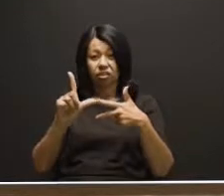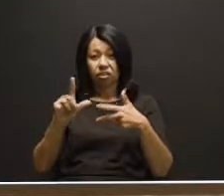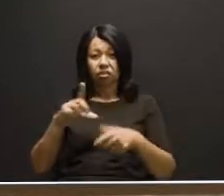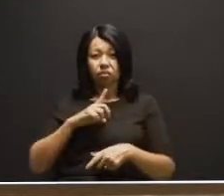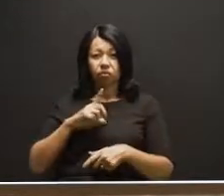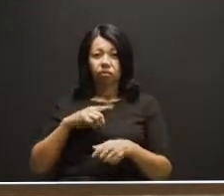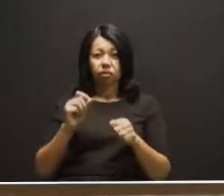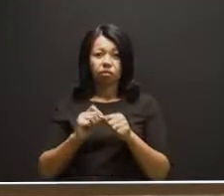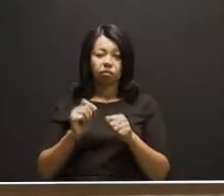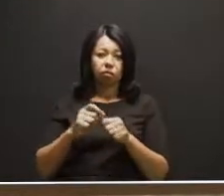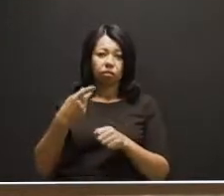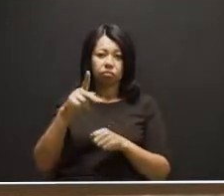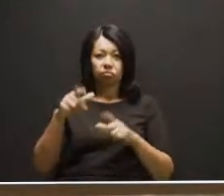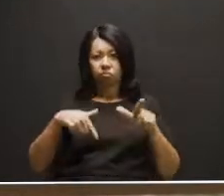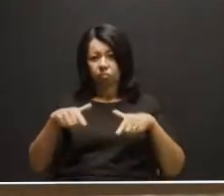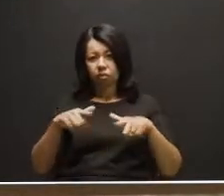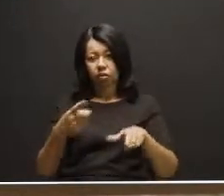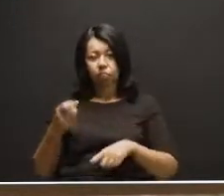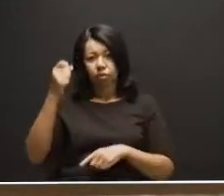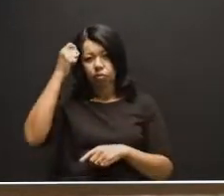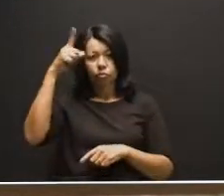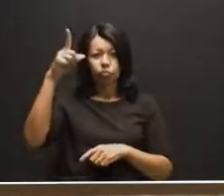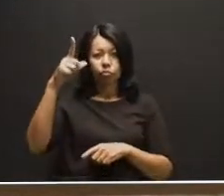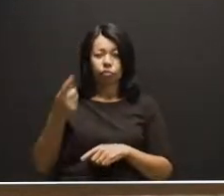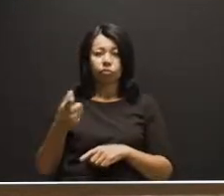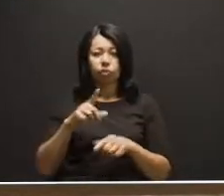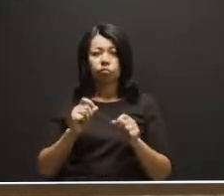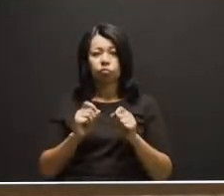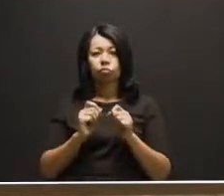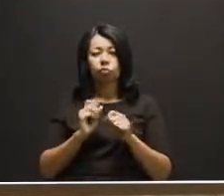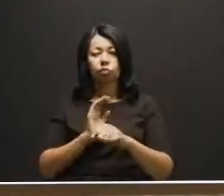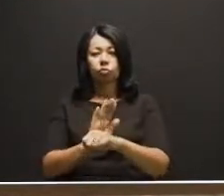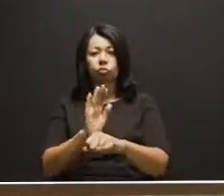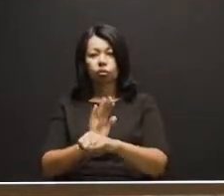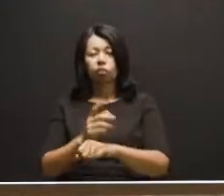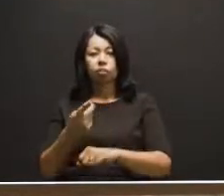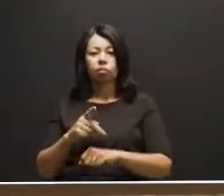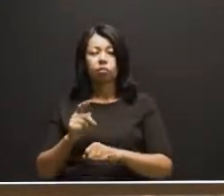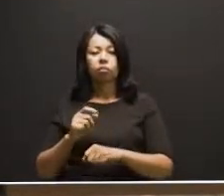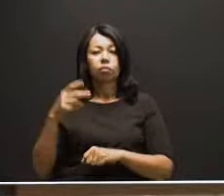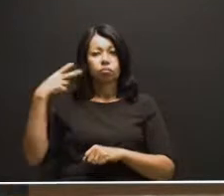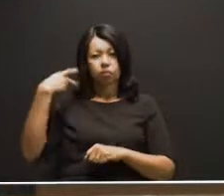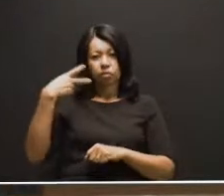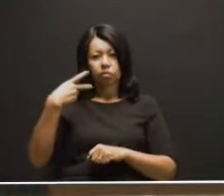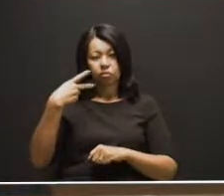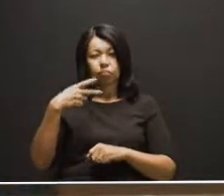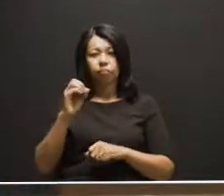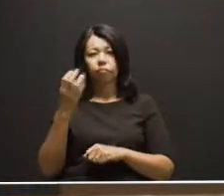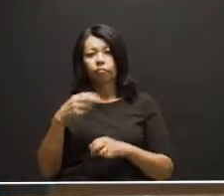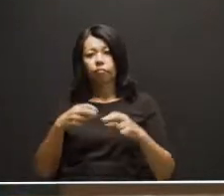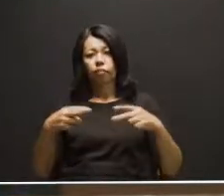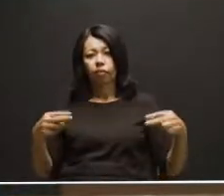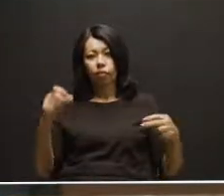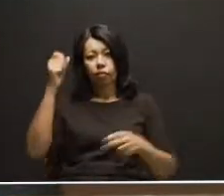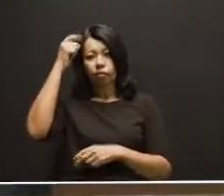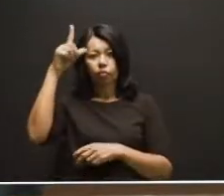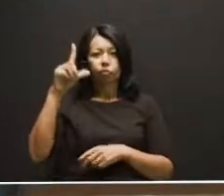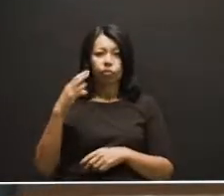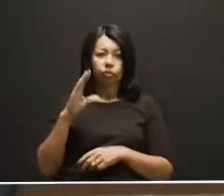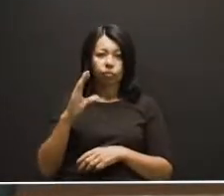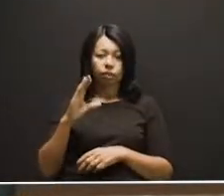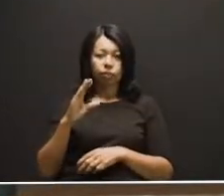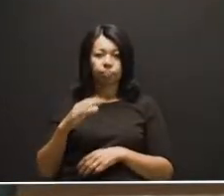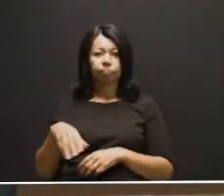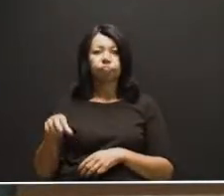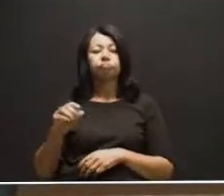e é destinar emendas parlamentares para que acontecesse várias coisas na cultura de cubatão como no caso esse vereador